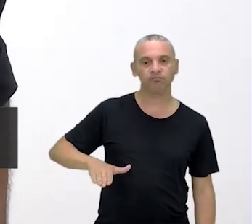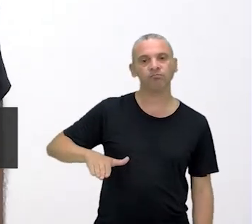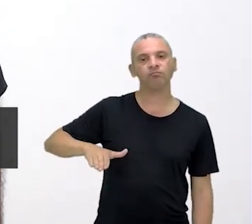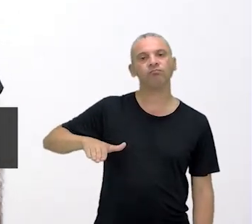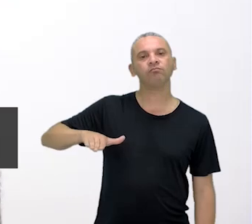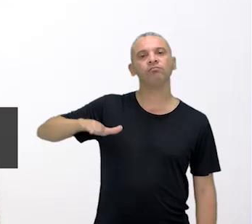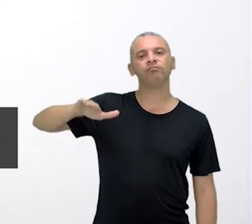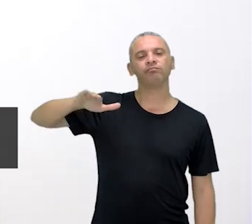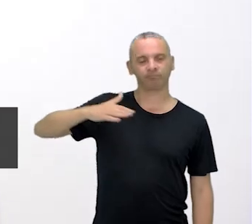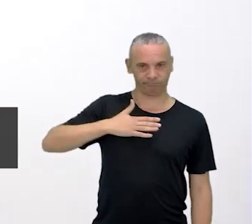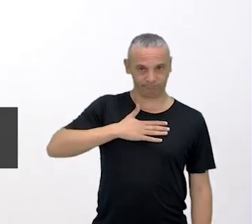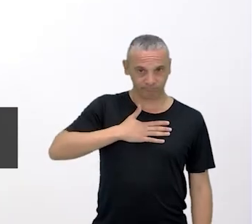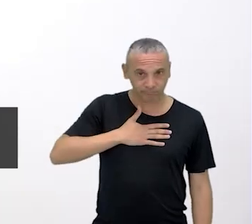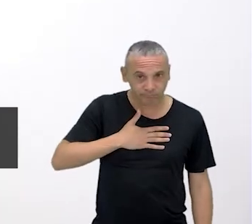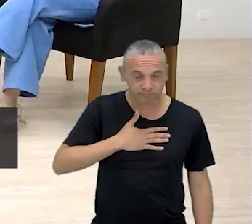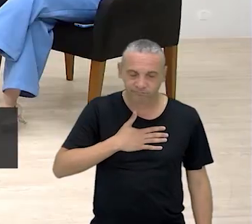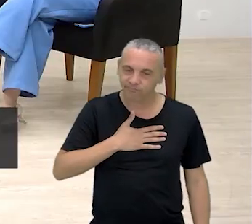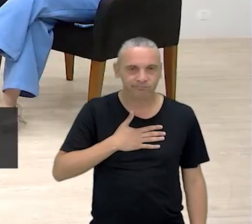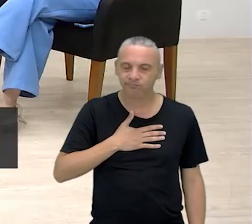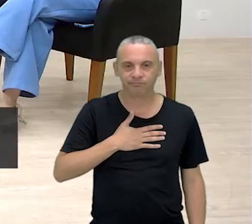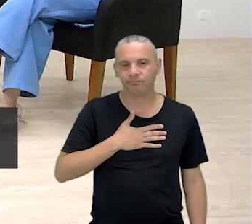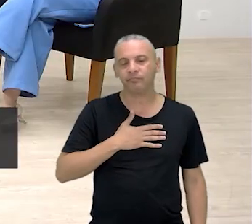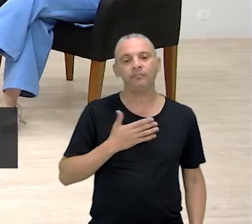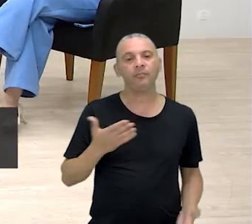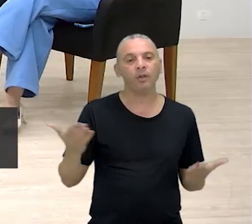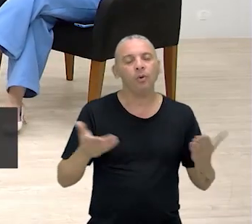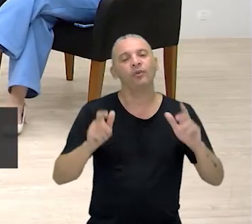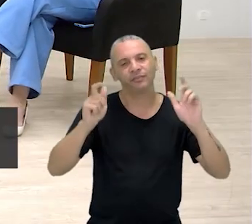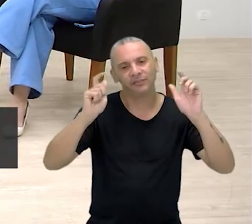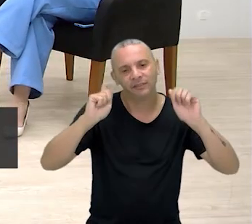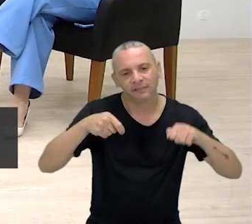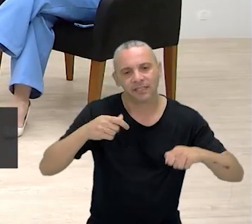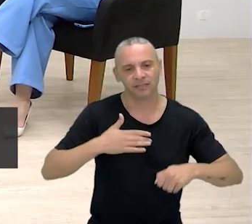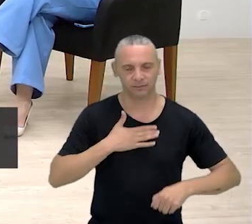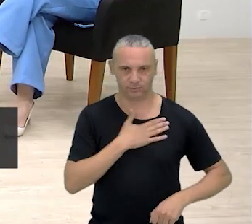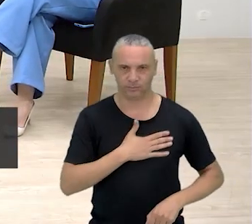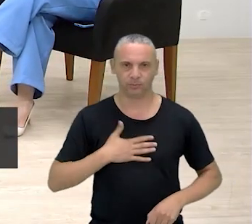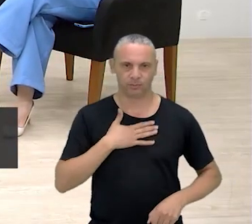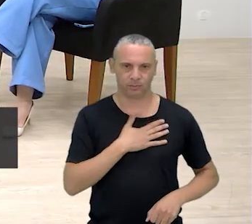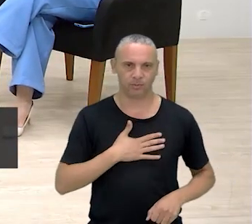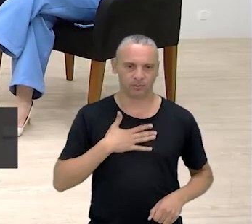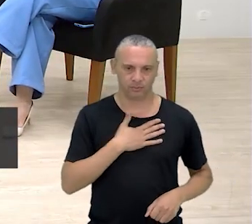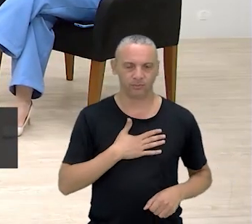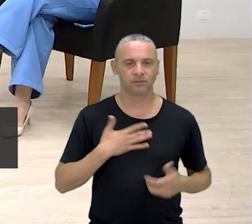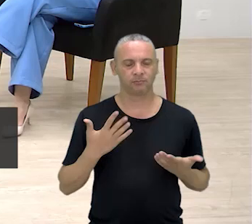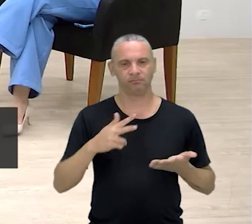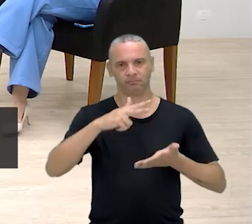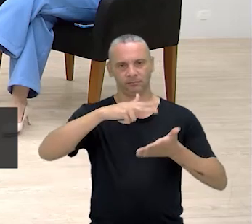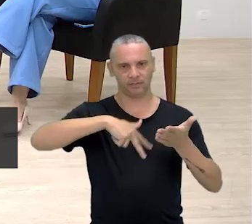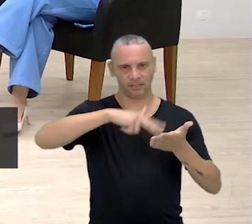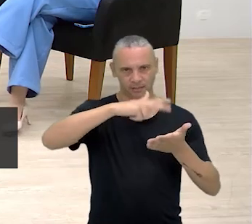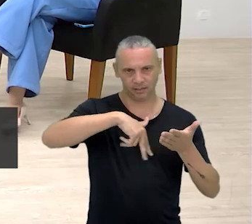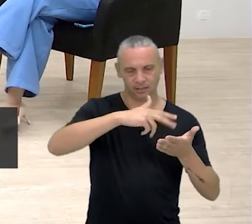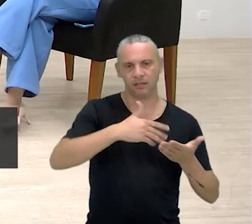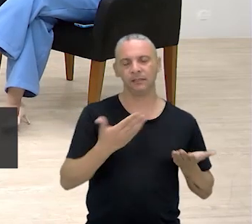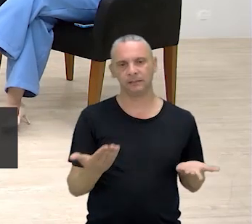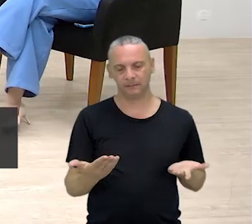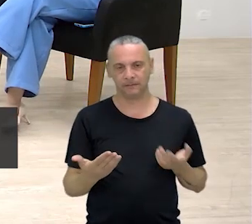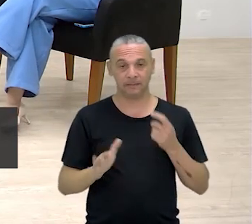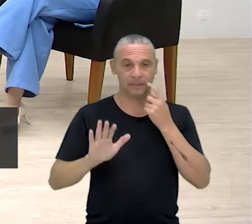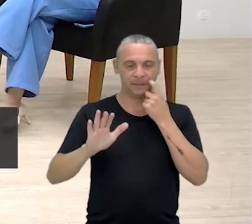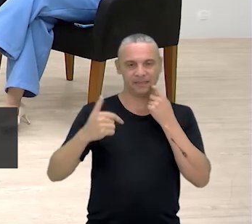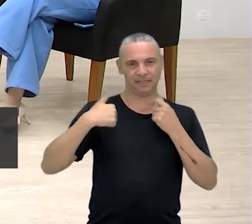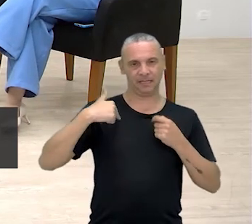não dá para gostar do José de Alencar. Eu acho que hoje é possível ter um prazer, né, em ler José de Alencar, né?